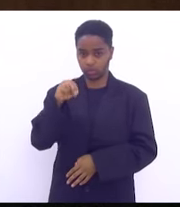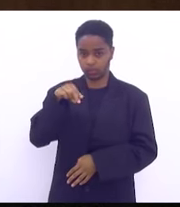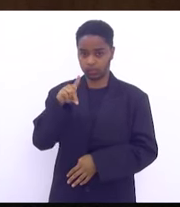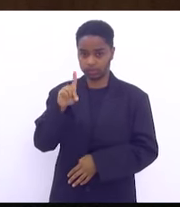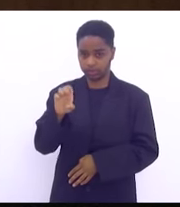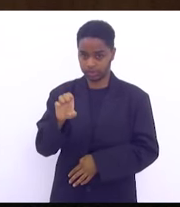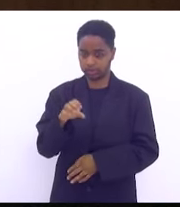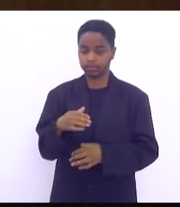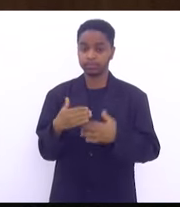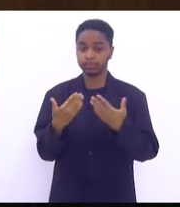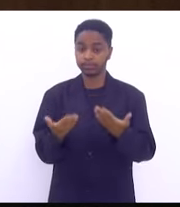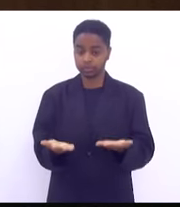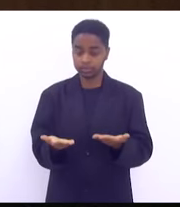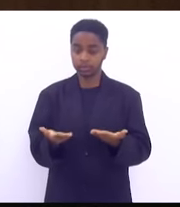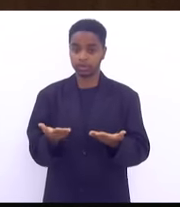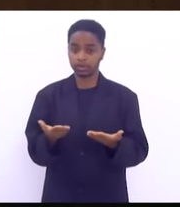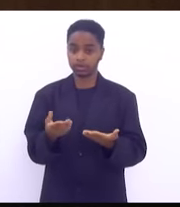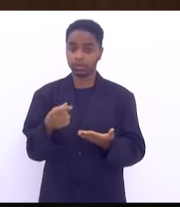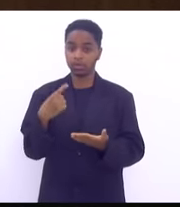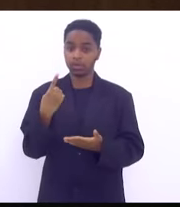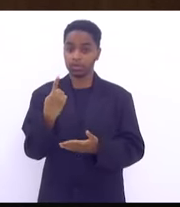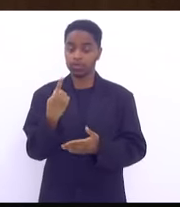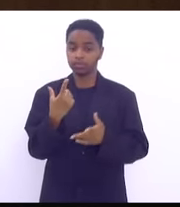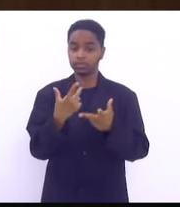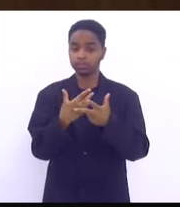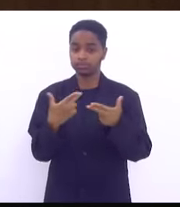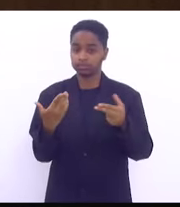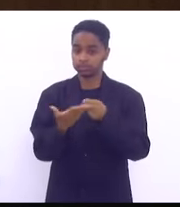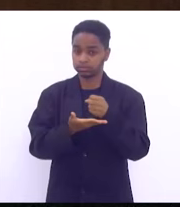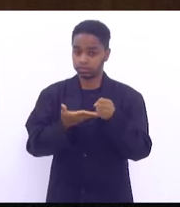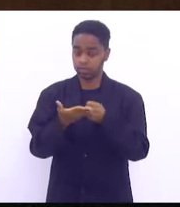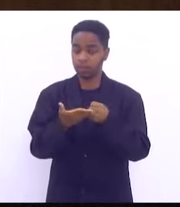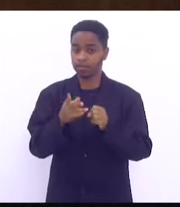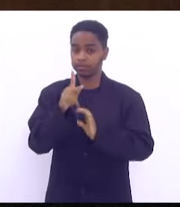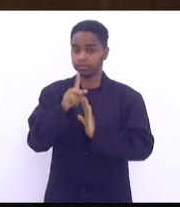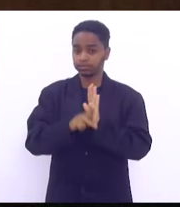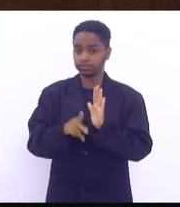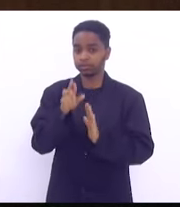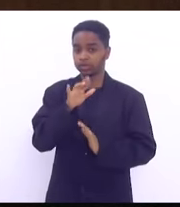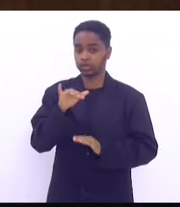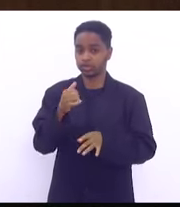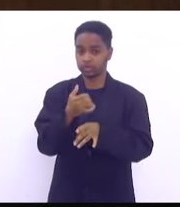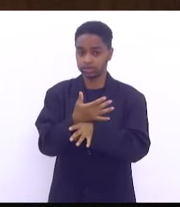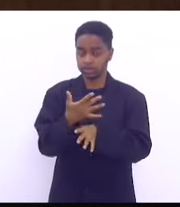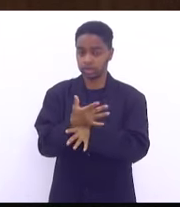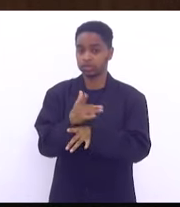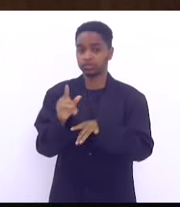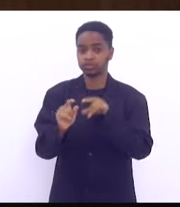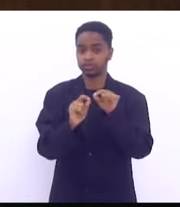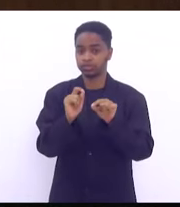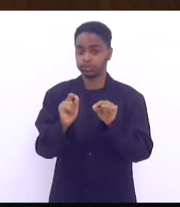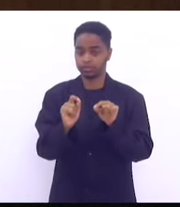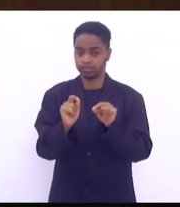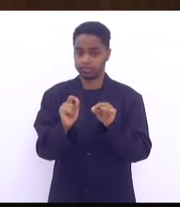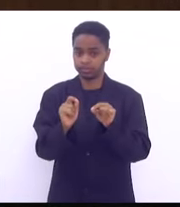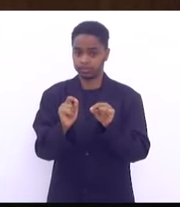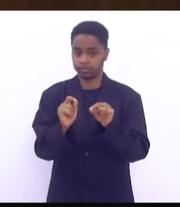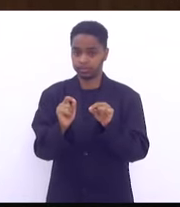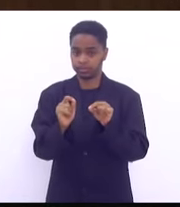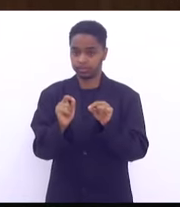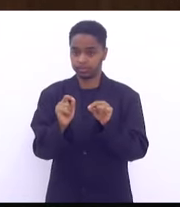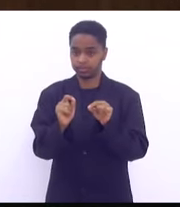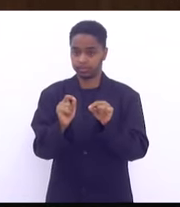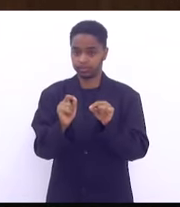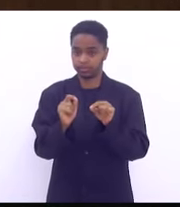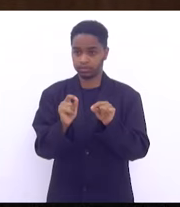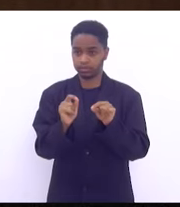E uma das premissas básicas do projeto Rio Cidade era embutir, né,